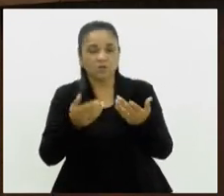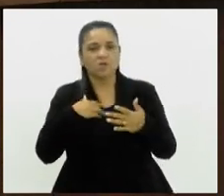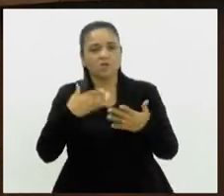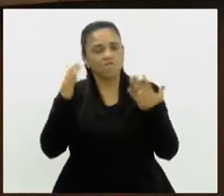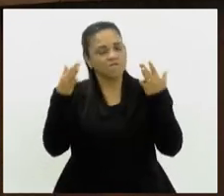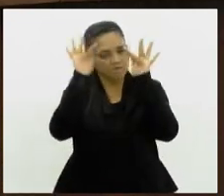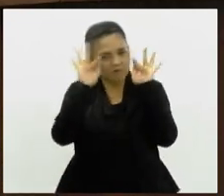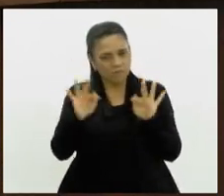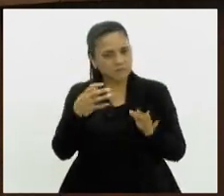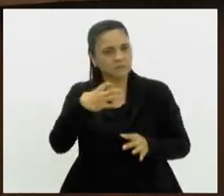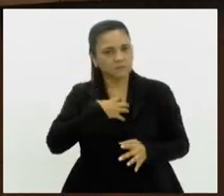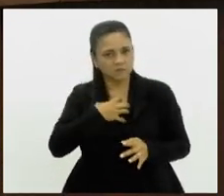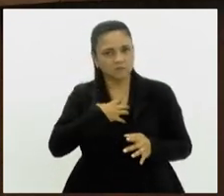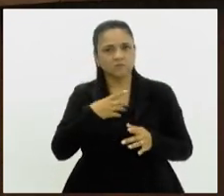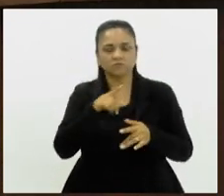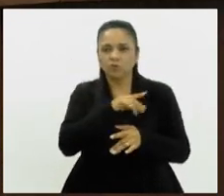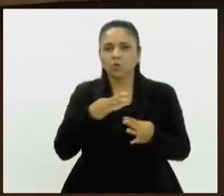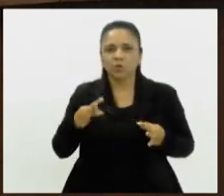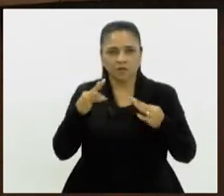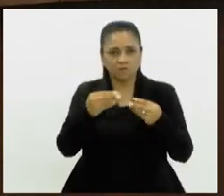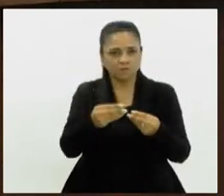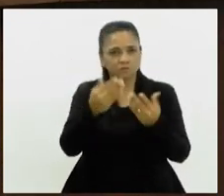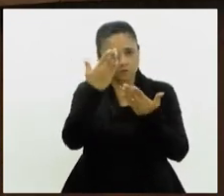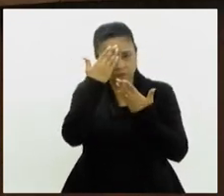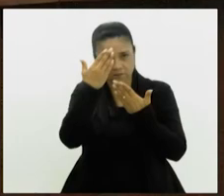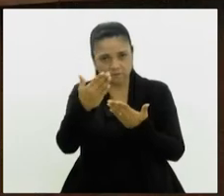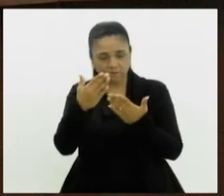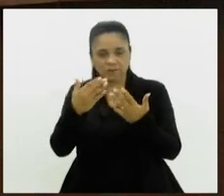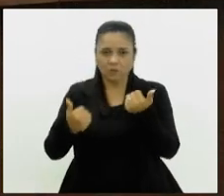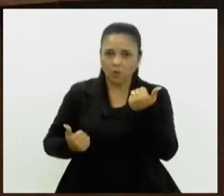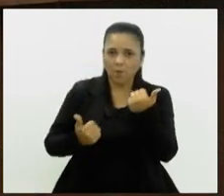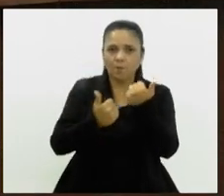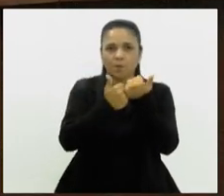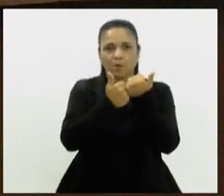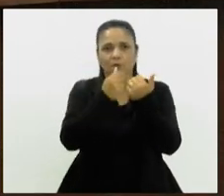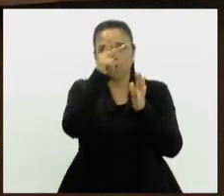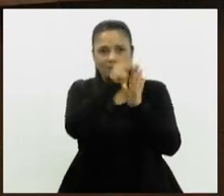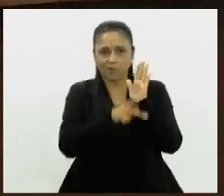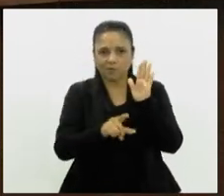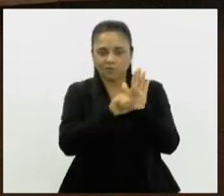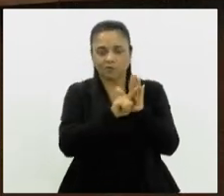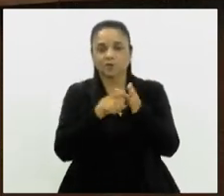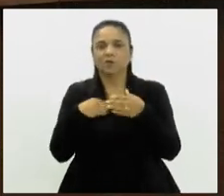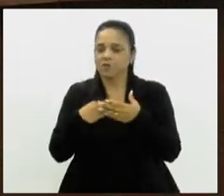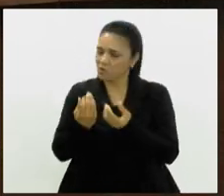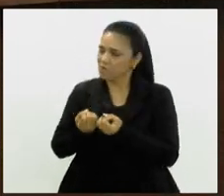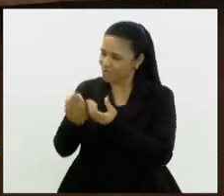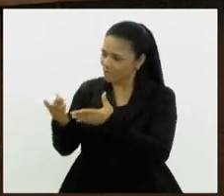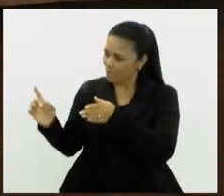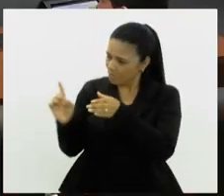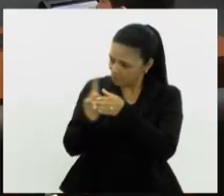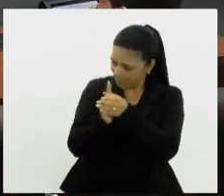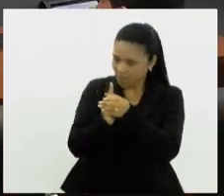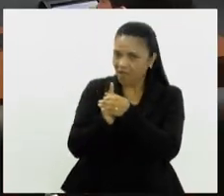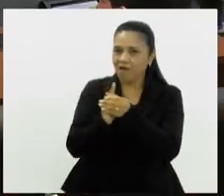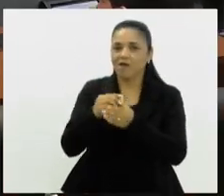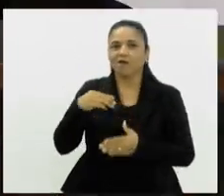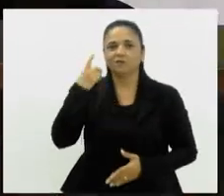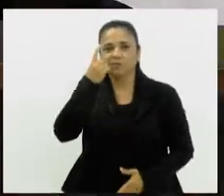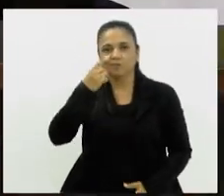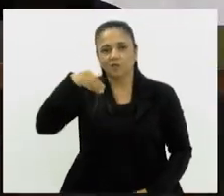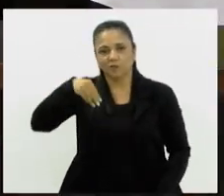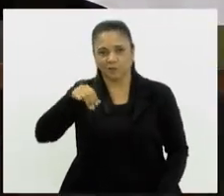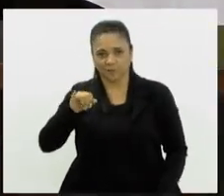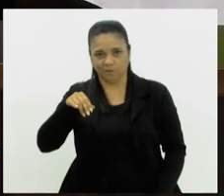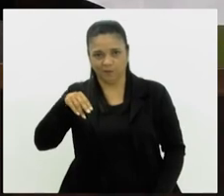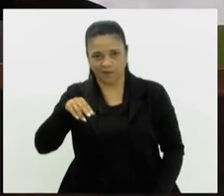nos apoiou para aprovar esse projeto, e concedo também a coautoria ao deputado Carlos Mink. Coautoria ao